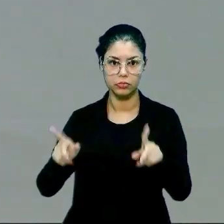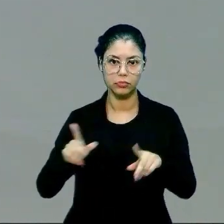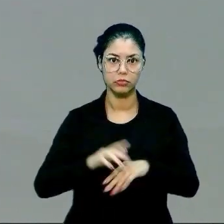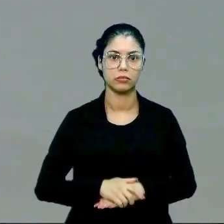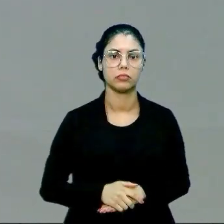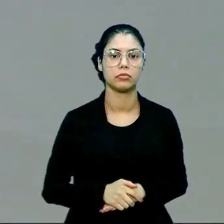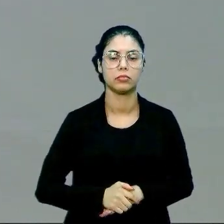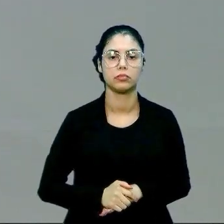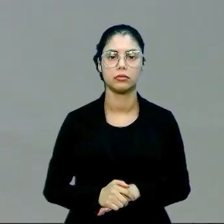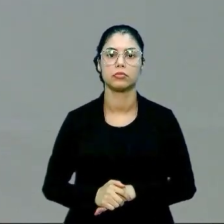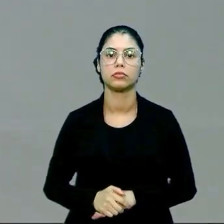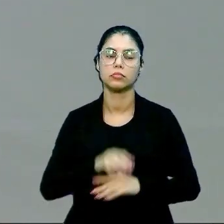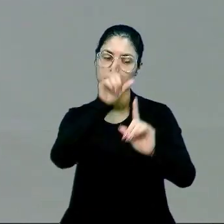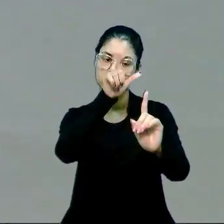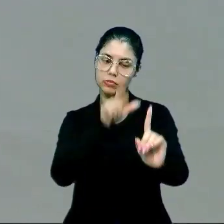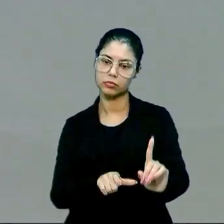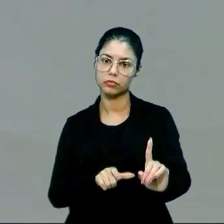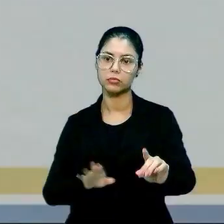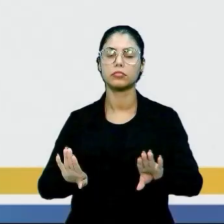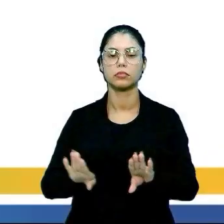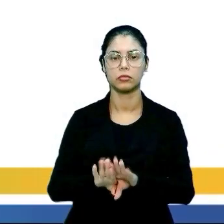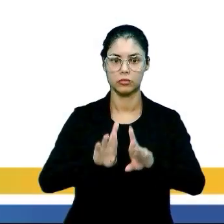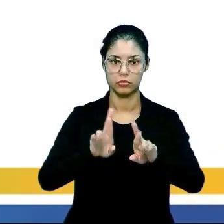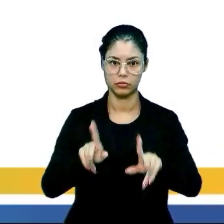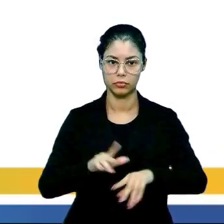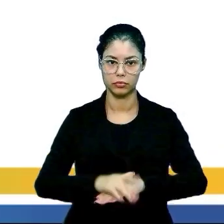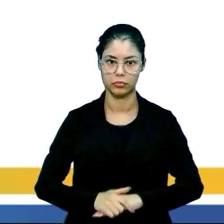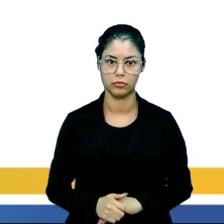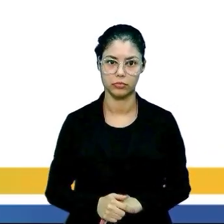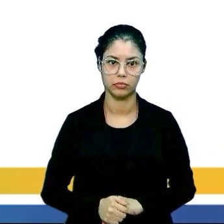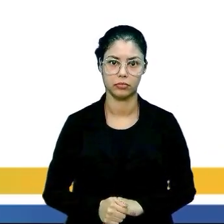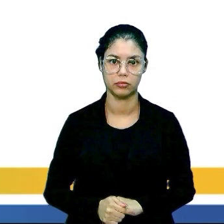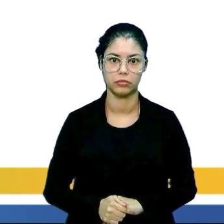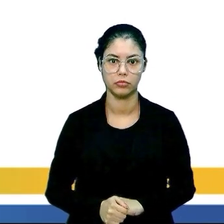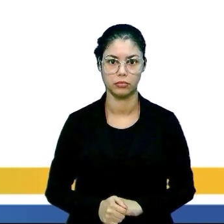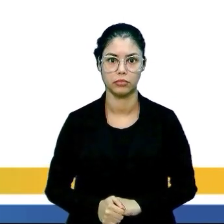diferentes e com representações também diferentes.